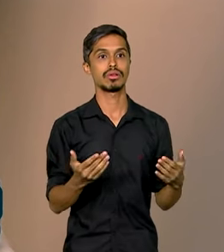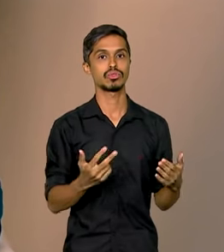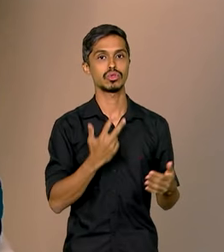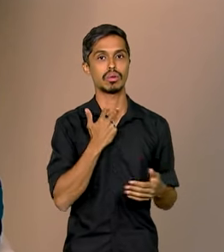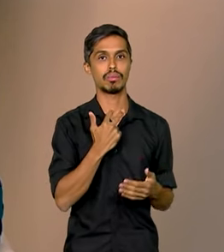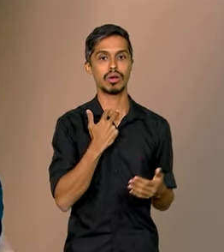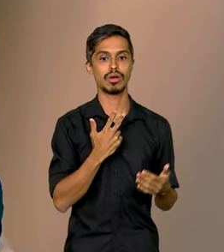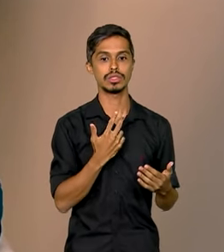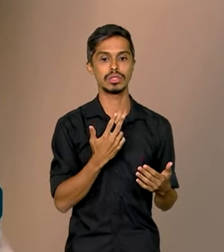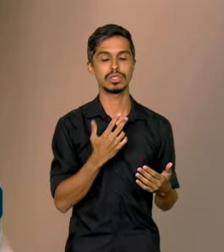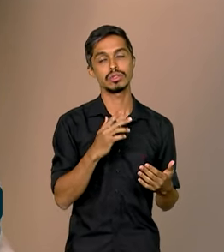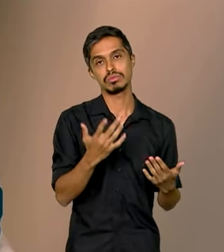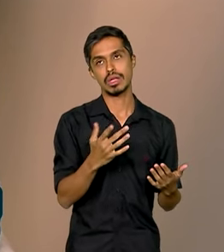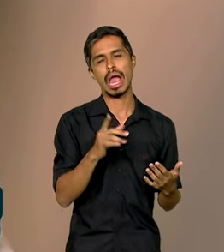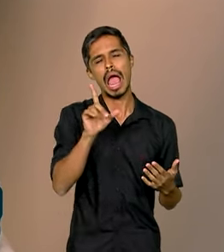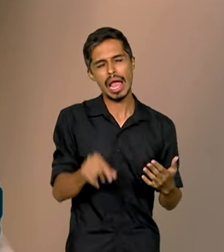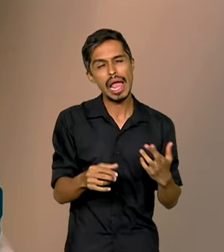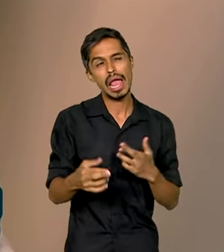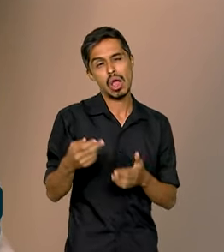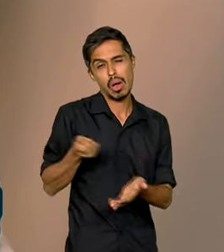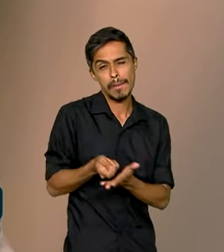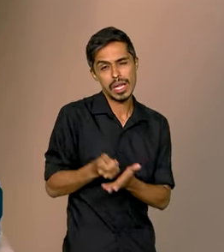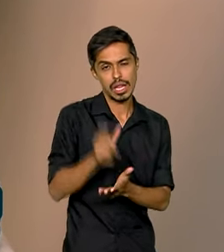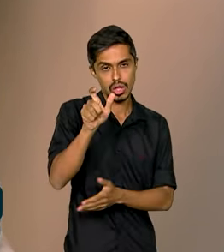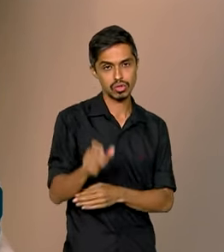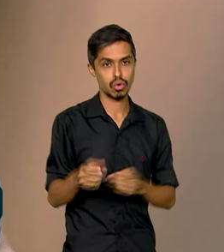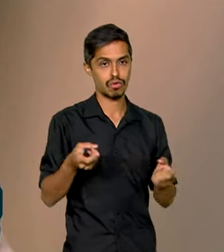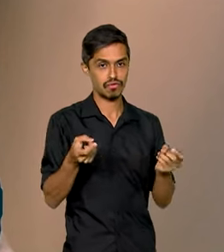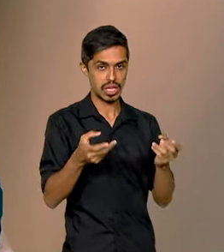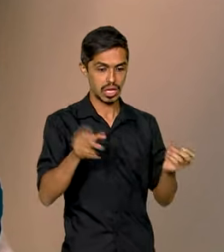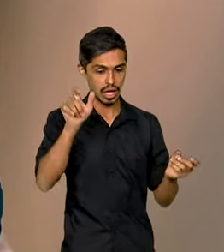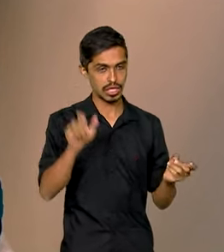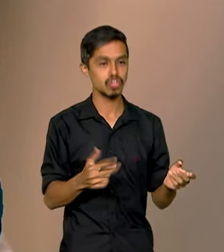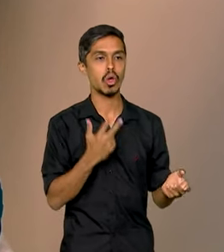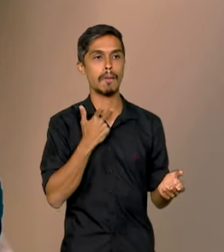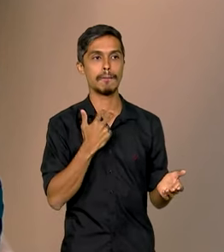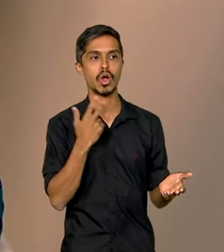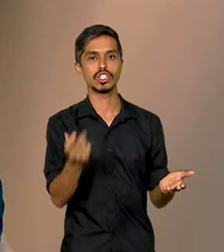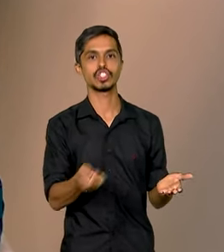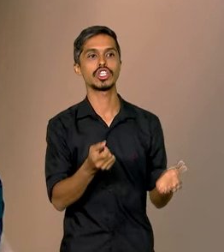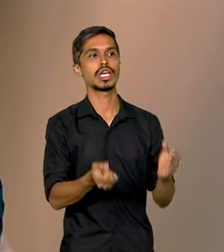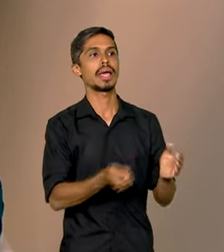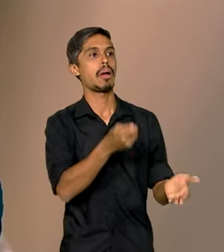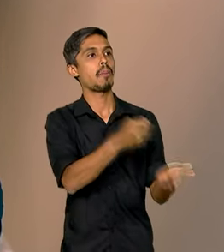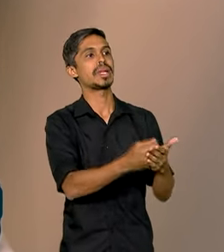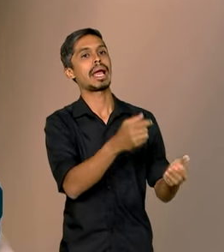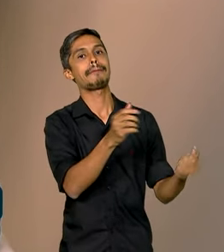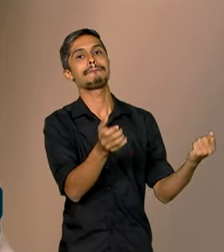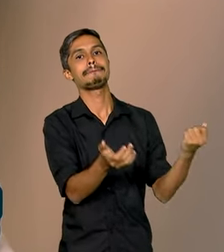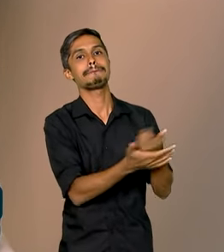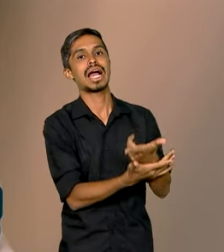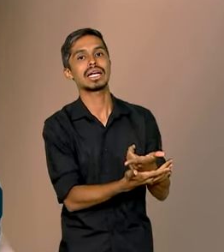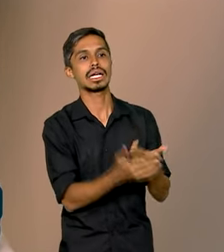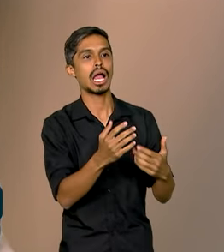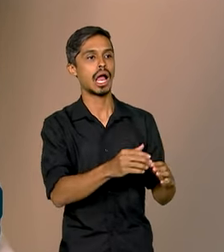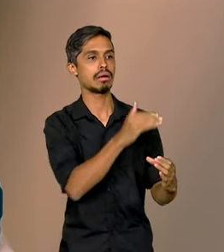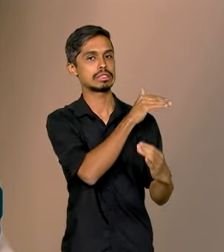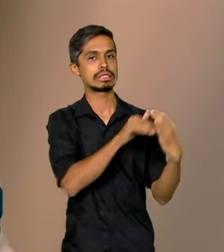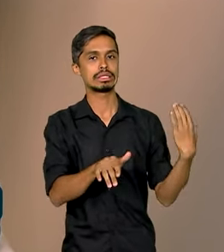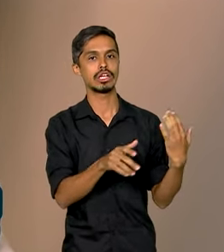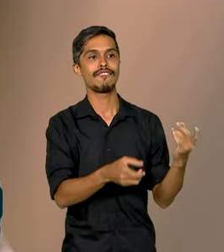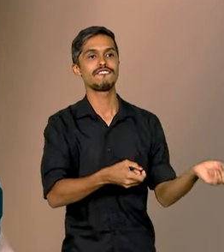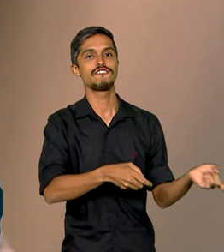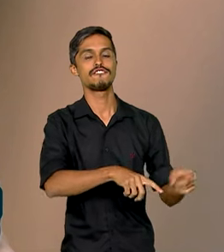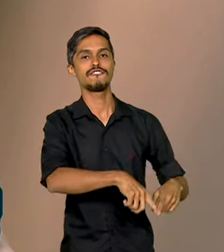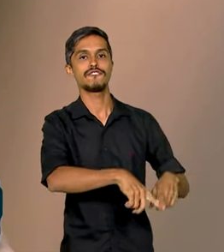pode é dever do do do fornecedor não não cobrar não gerar Qualquer Custo aos consumidores que exerçam o